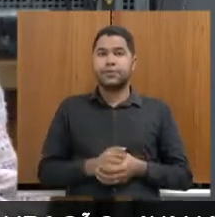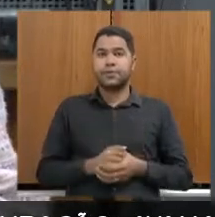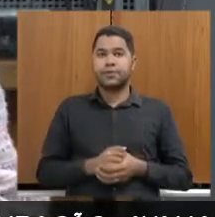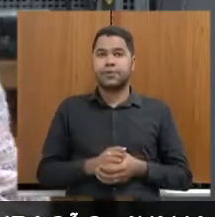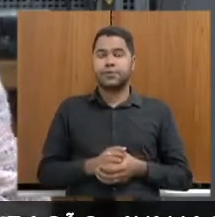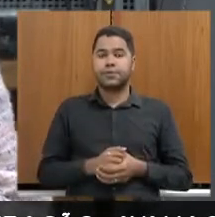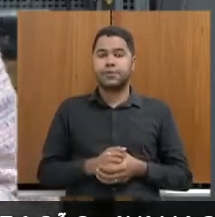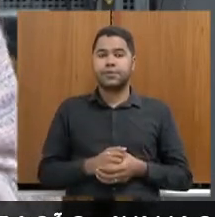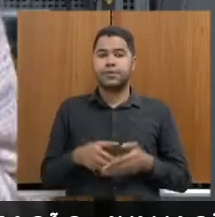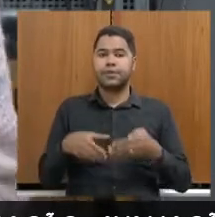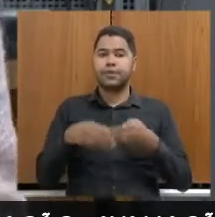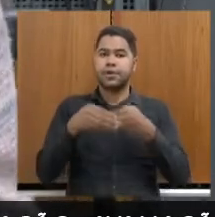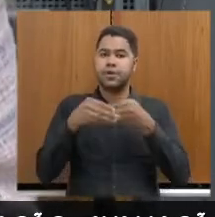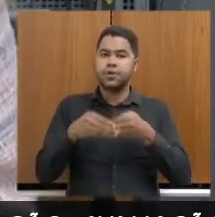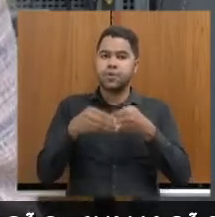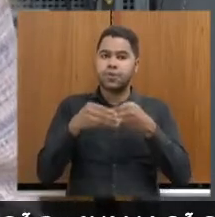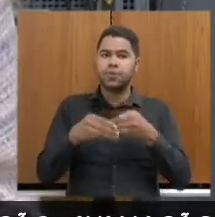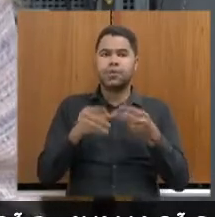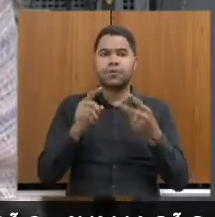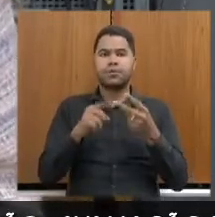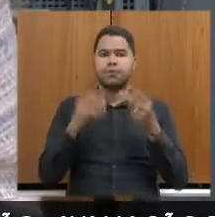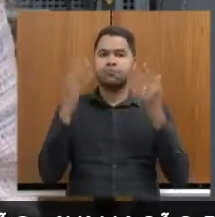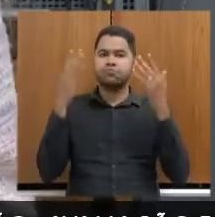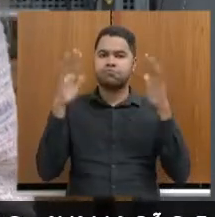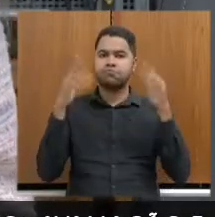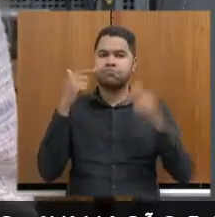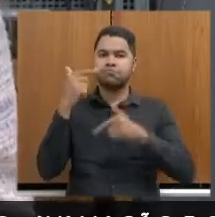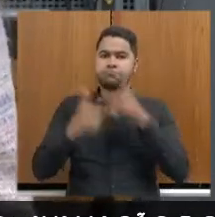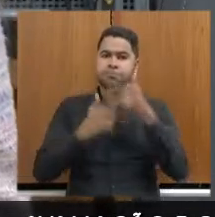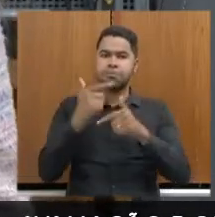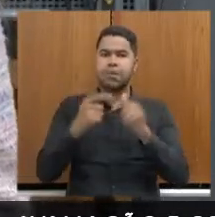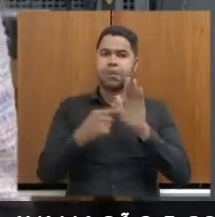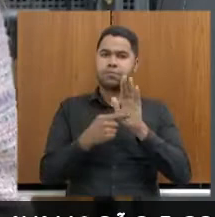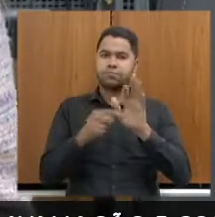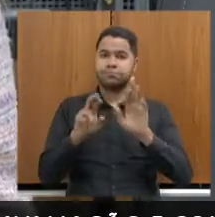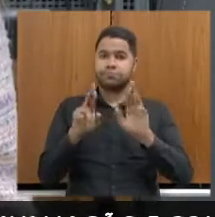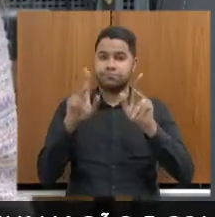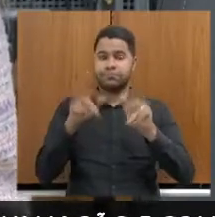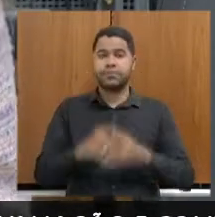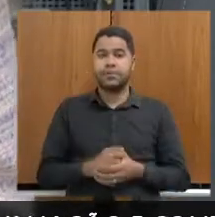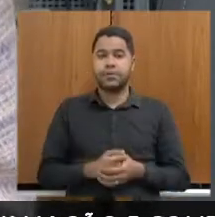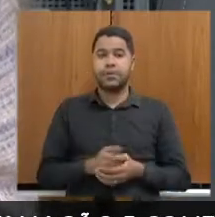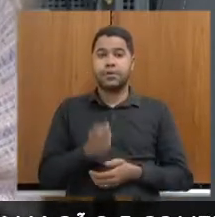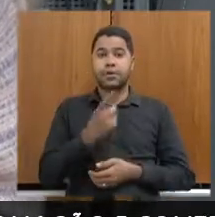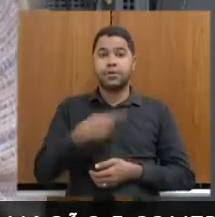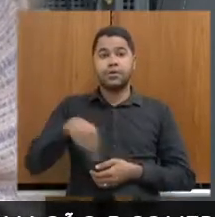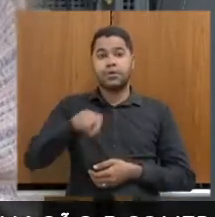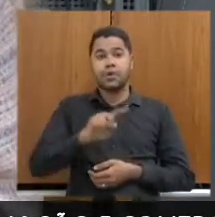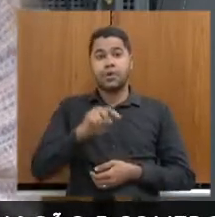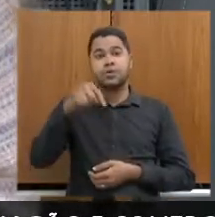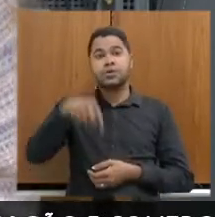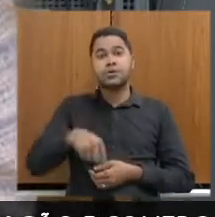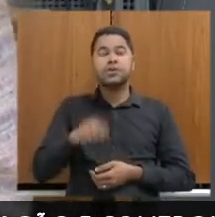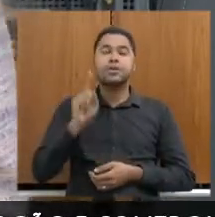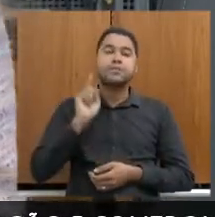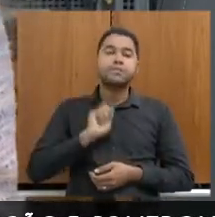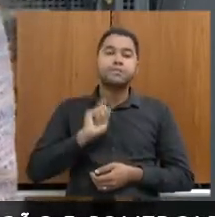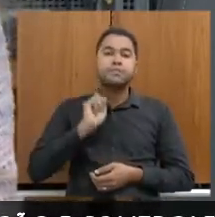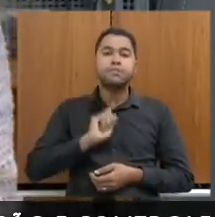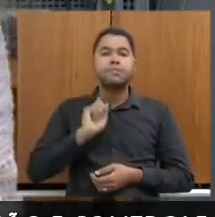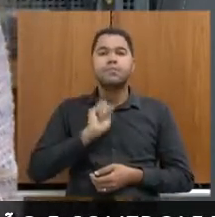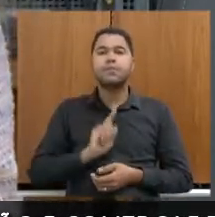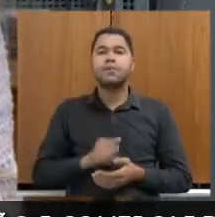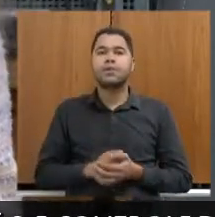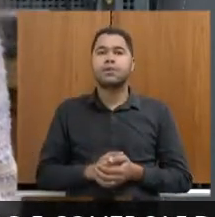a cumprimentá-lo e parabenizá-lo pelo trabalho pela diferença nós temos tido em Minas